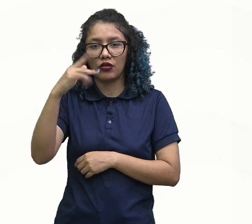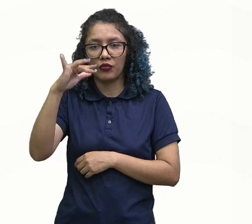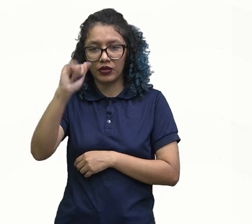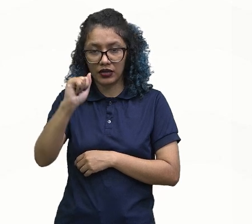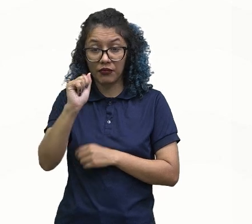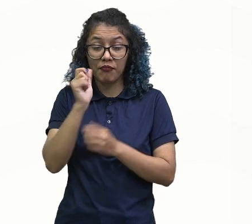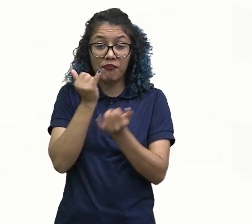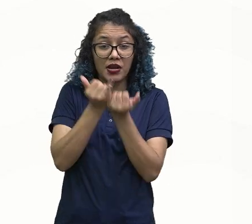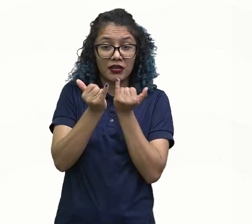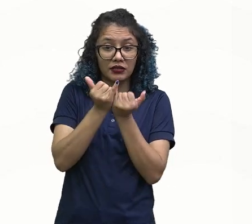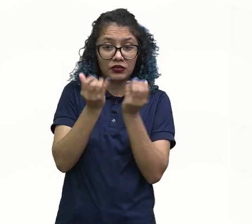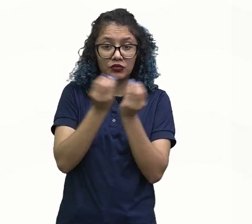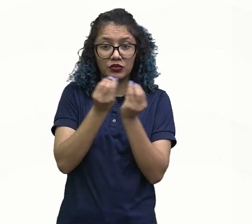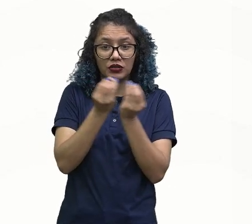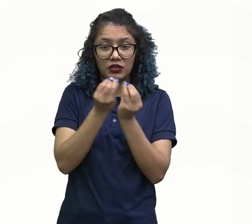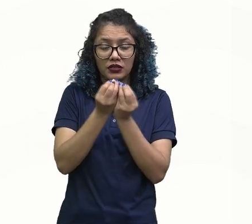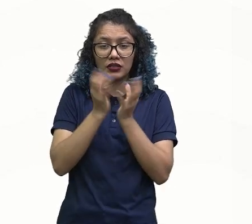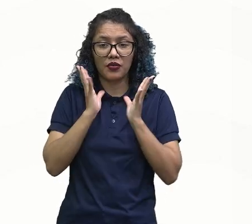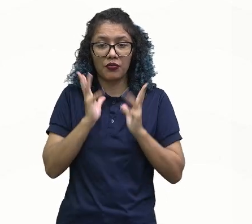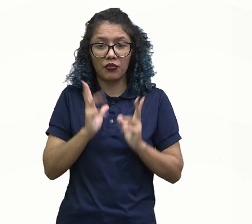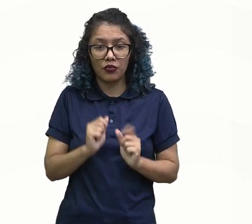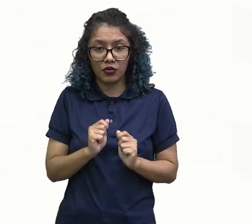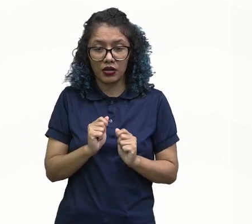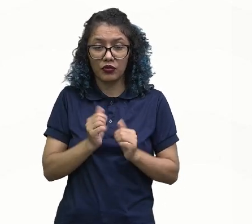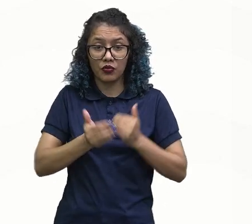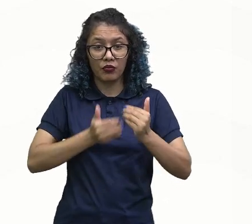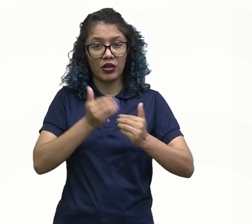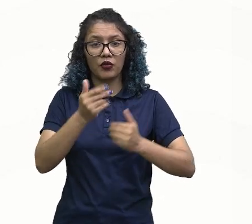substância pura durante o processo de